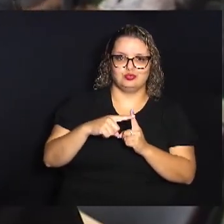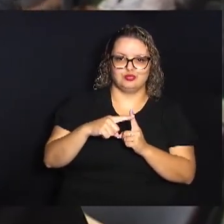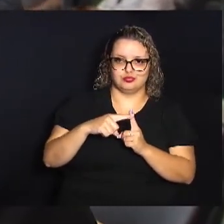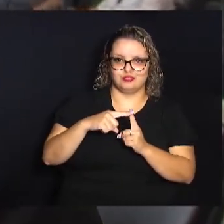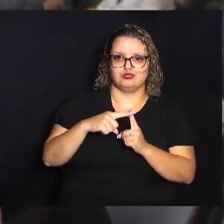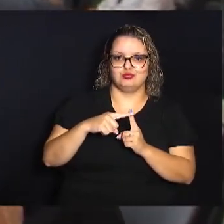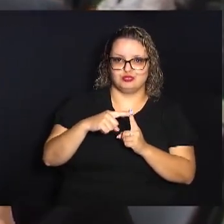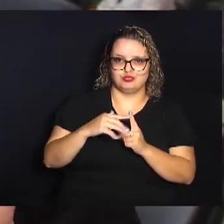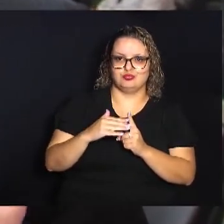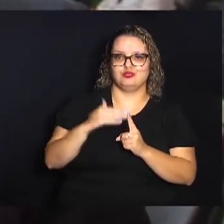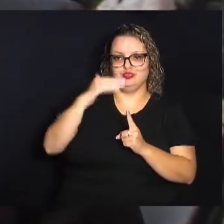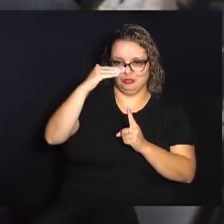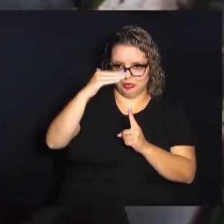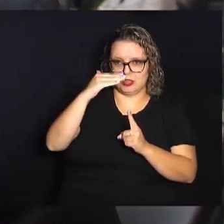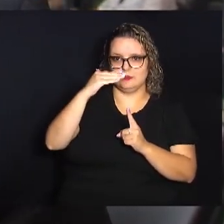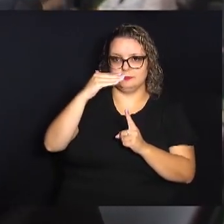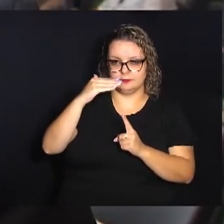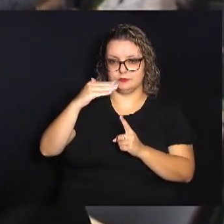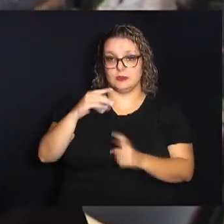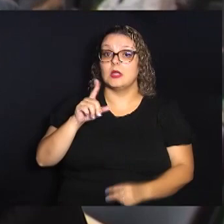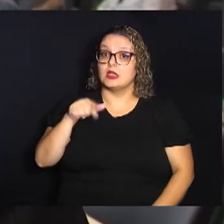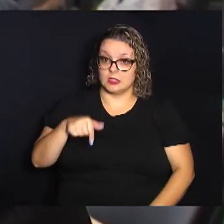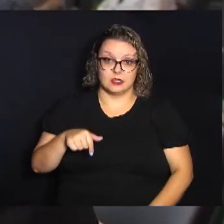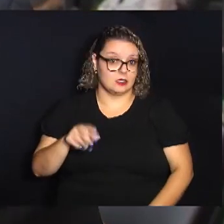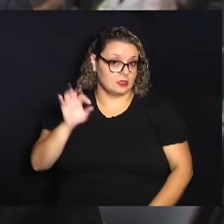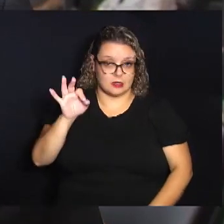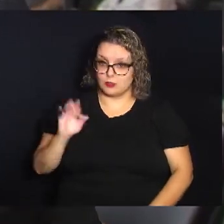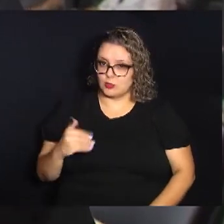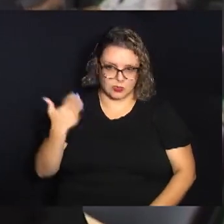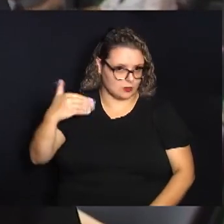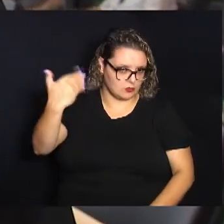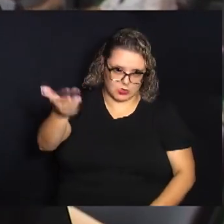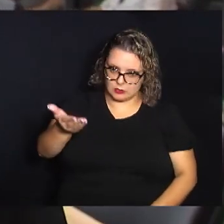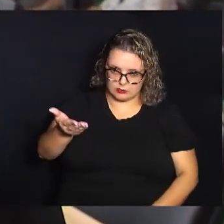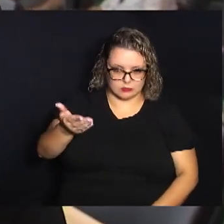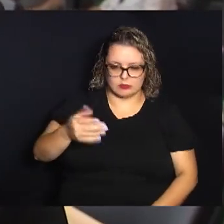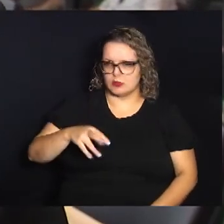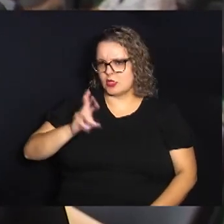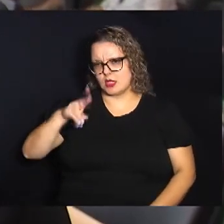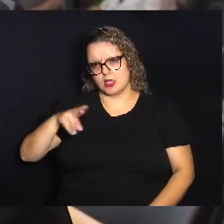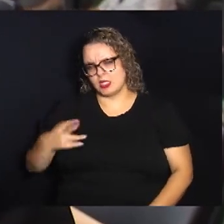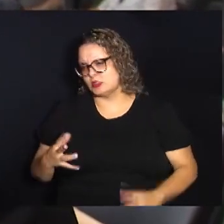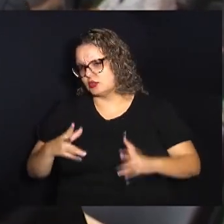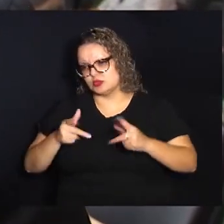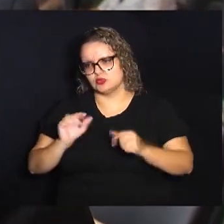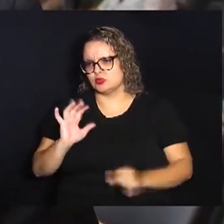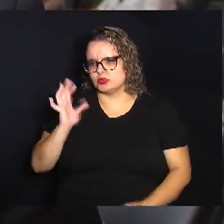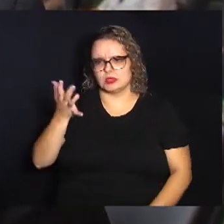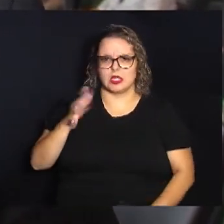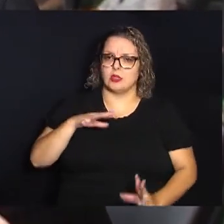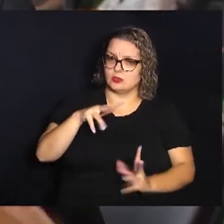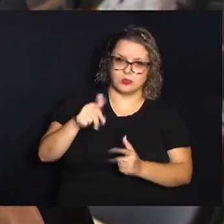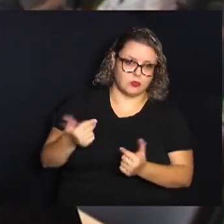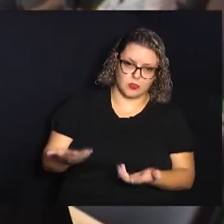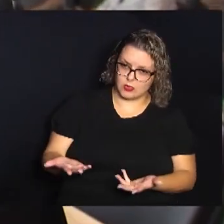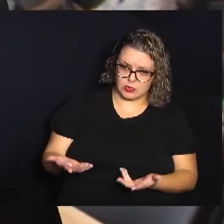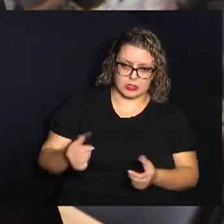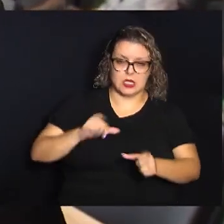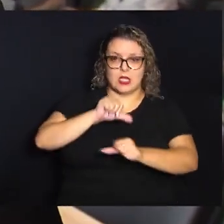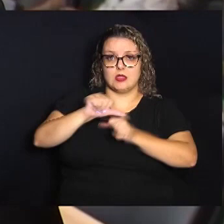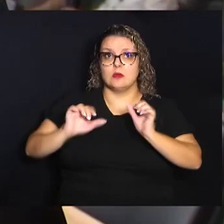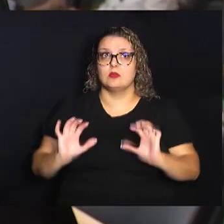média. E essa é uma tendência no próximo período devido a tudo que tem acontecido no mundo, as